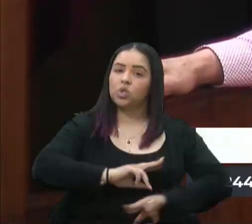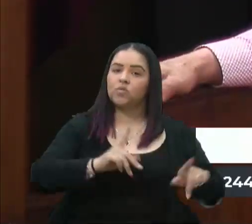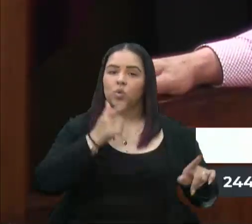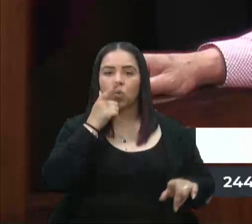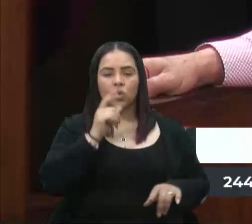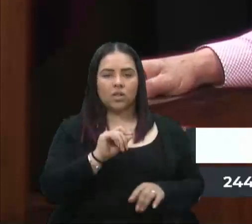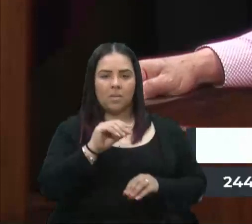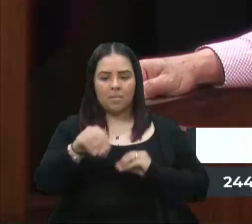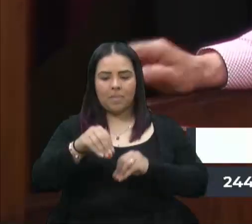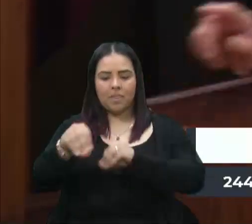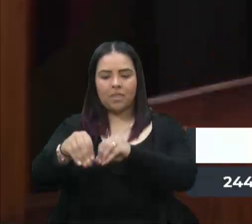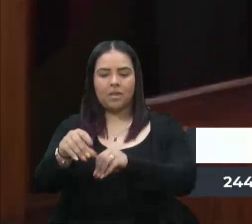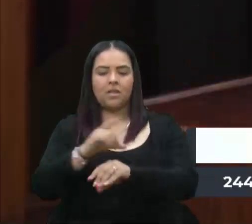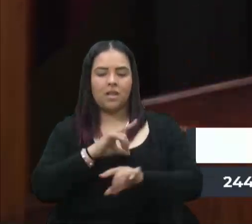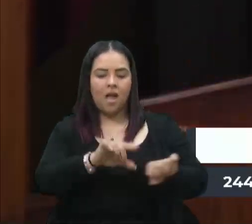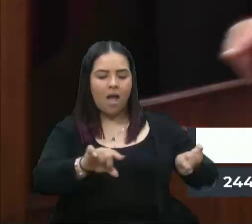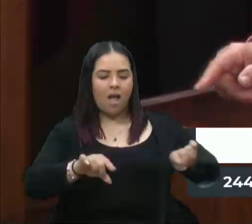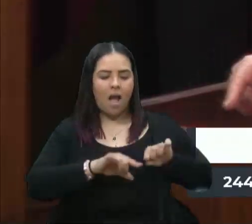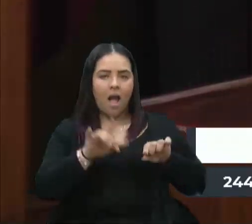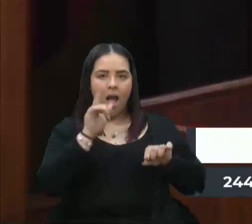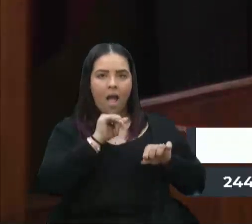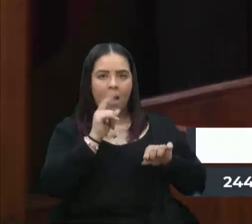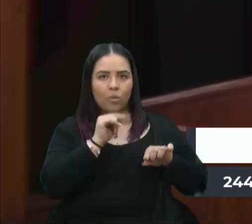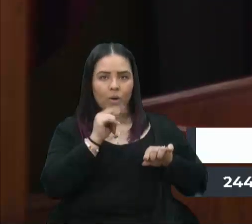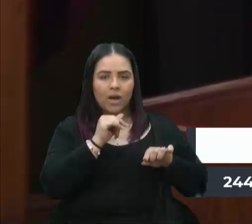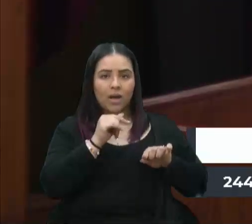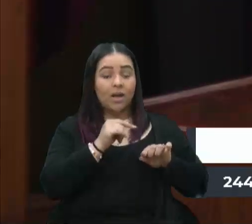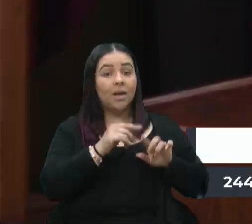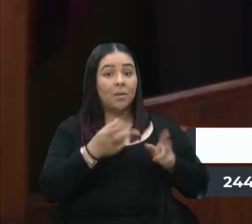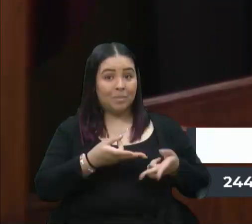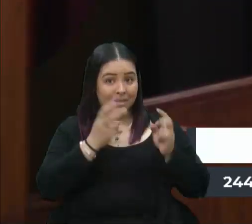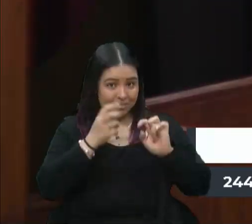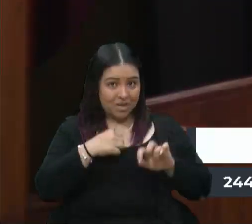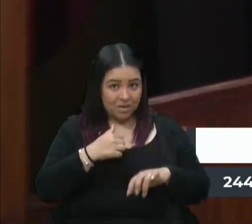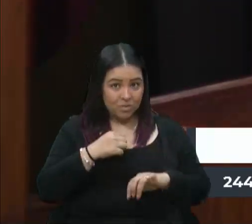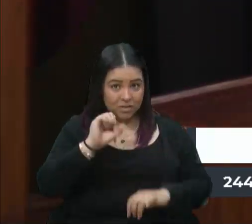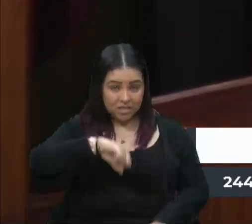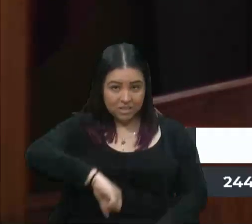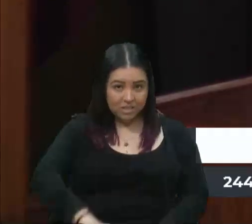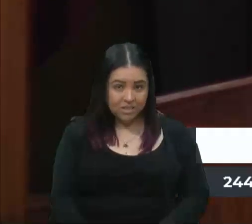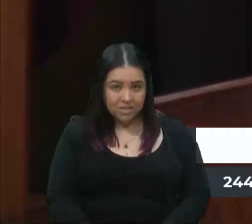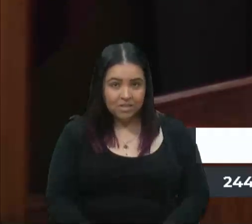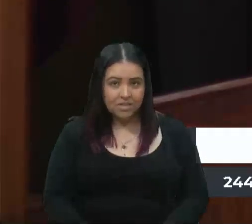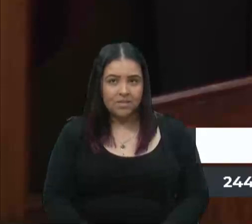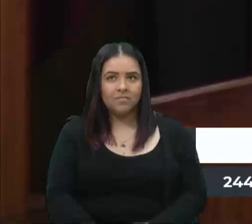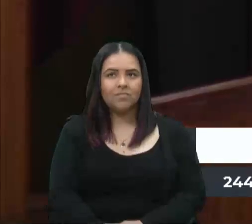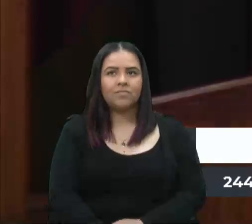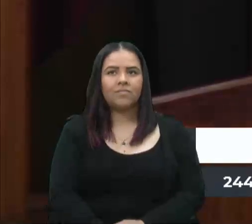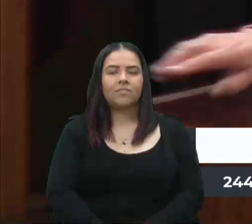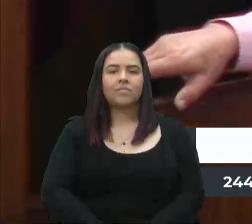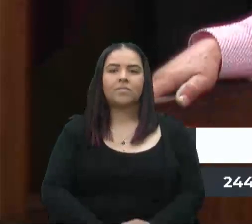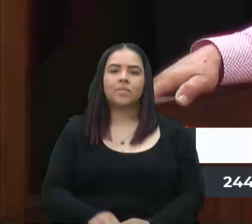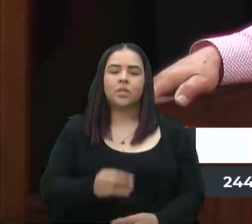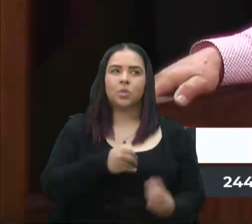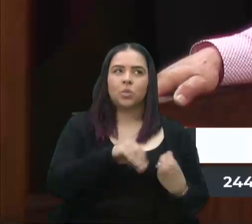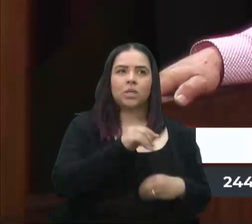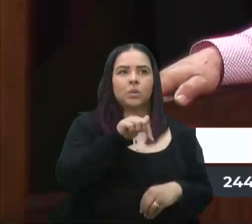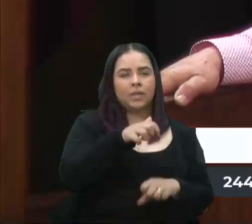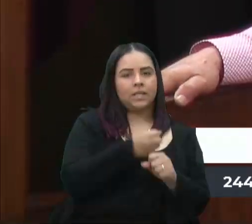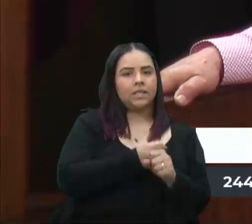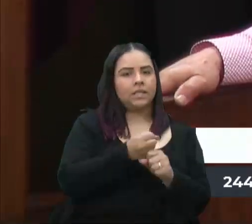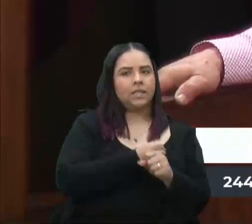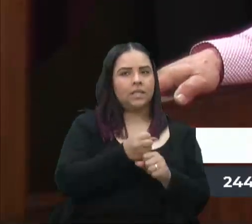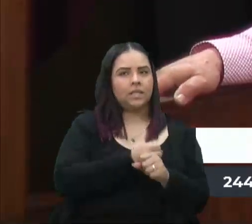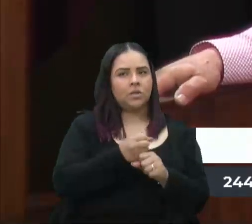de poder fazer um reservatório. Vejam bem, colegas, eu era assim, misturando, ó, esse ano,